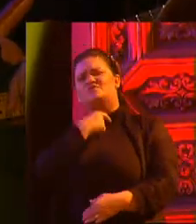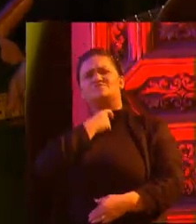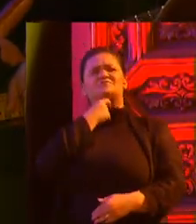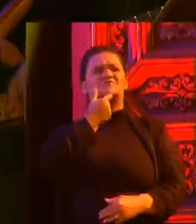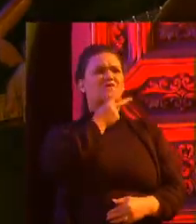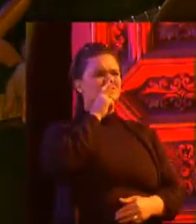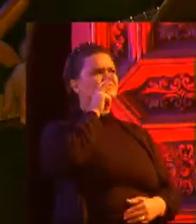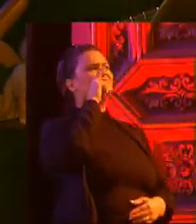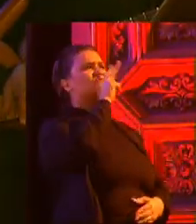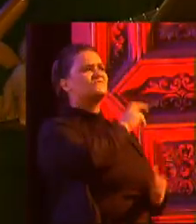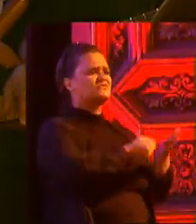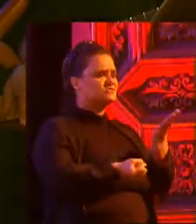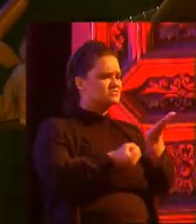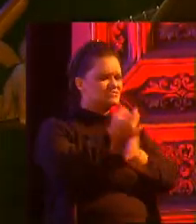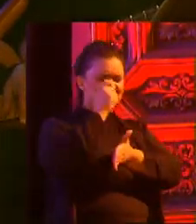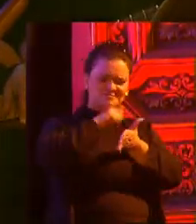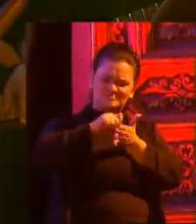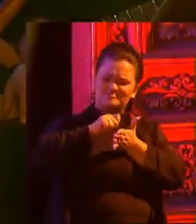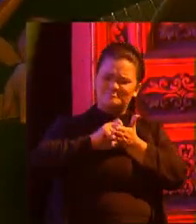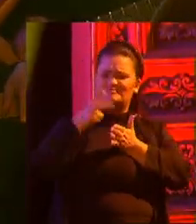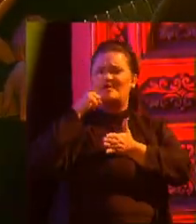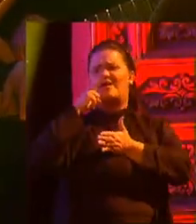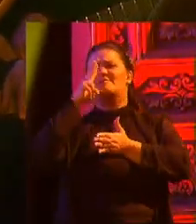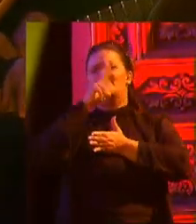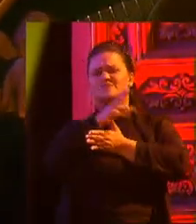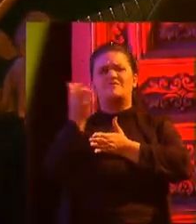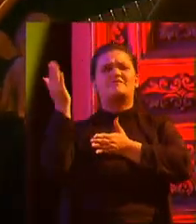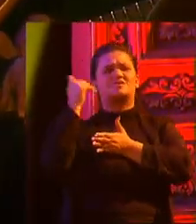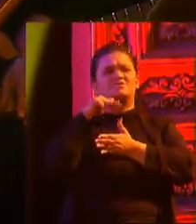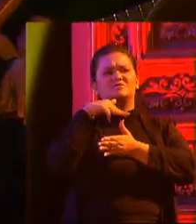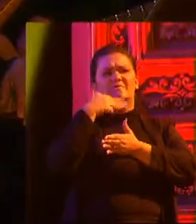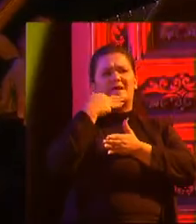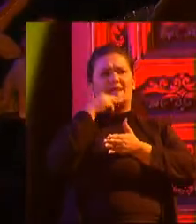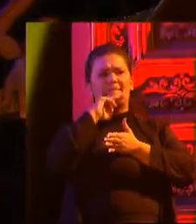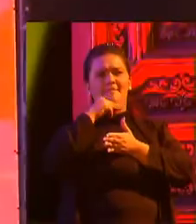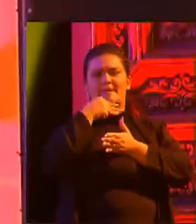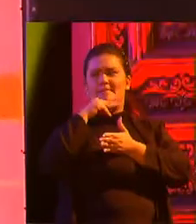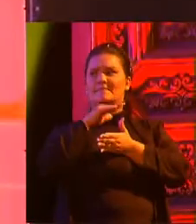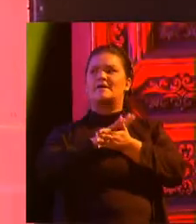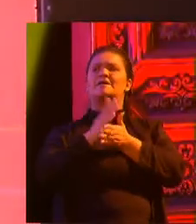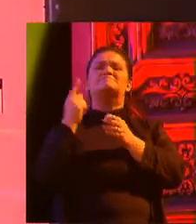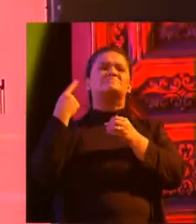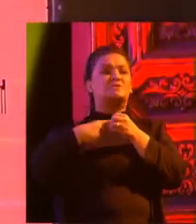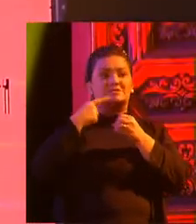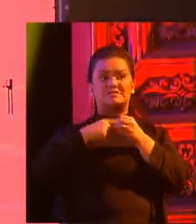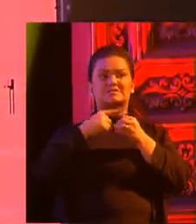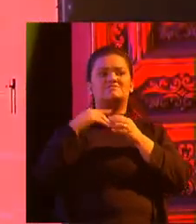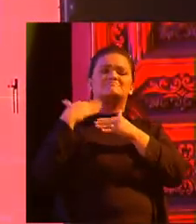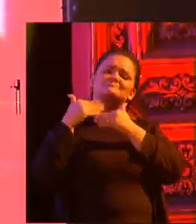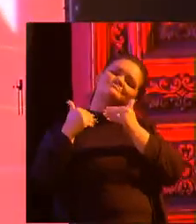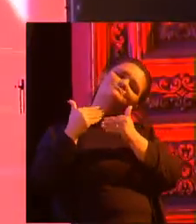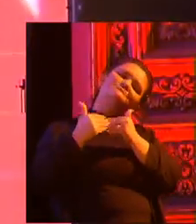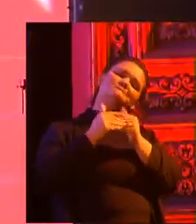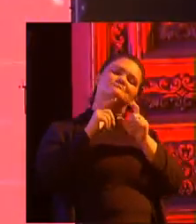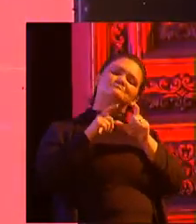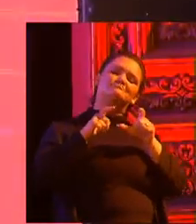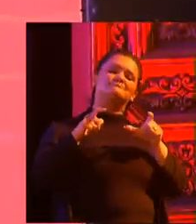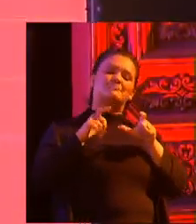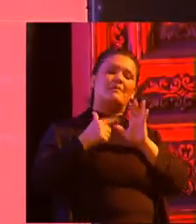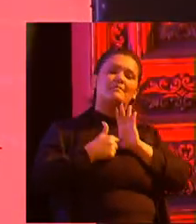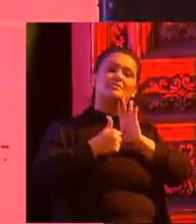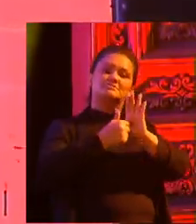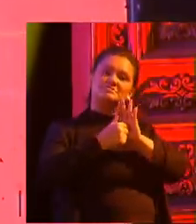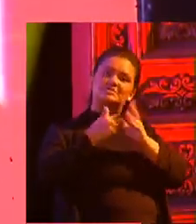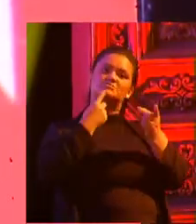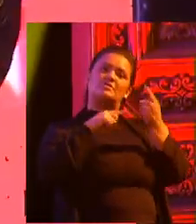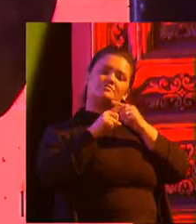de uma composição muito potente, que vem de Marabá, do interior do estado, e vem conquistando devagarzinho os passos dele, sabe?